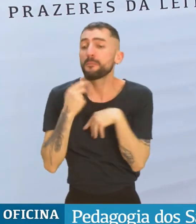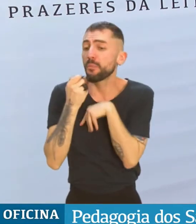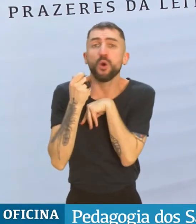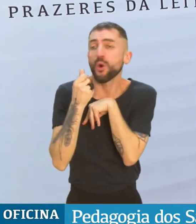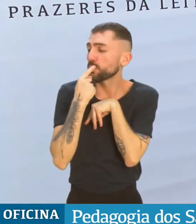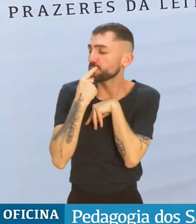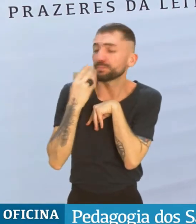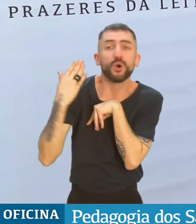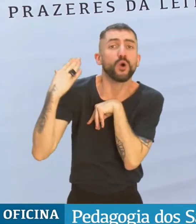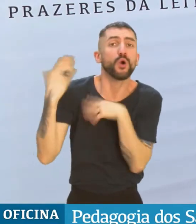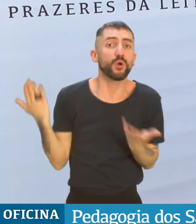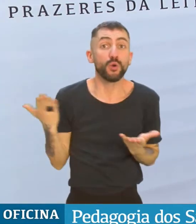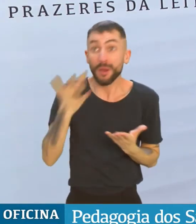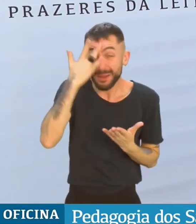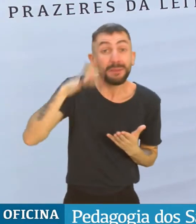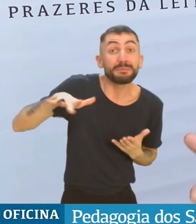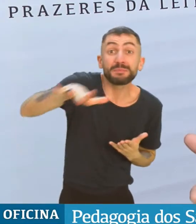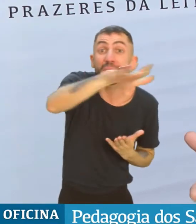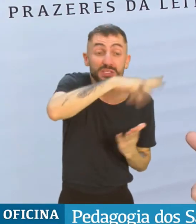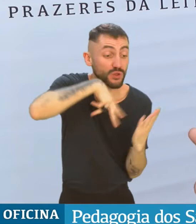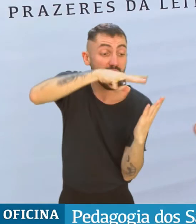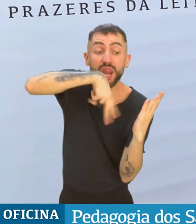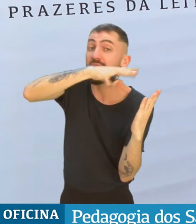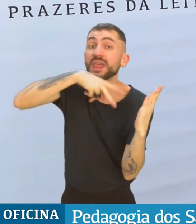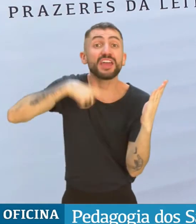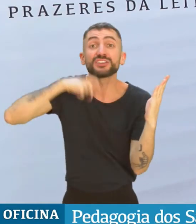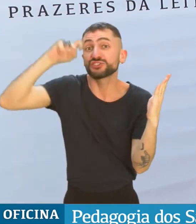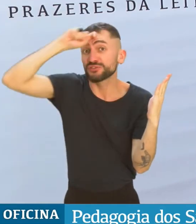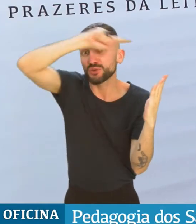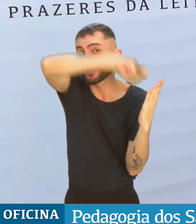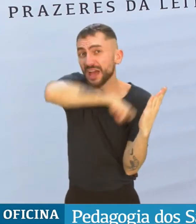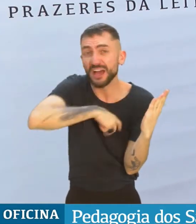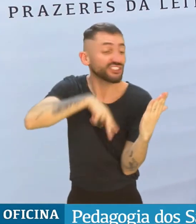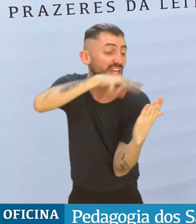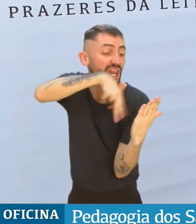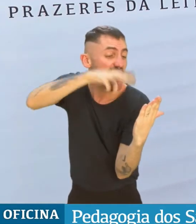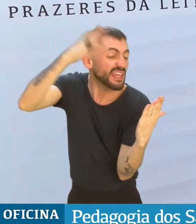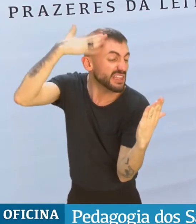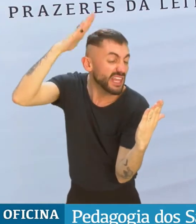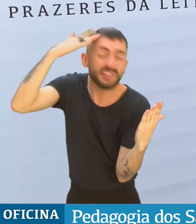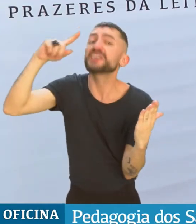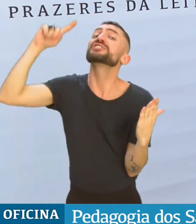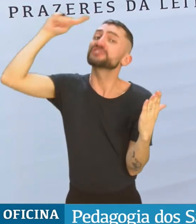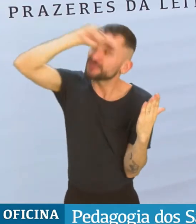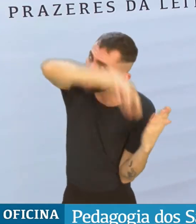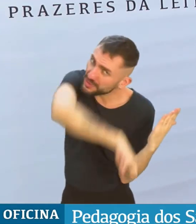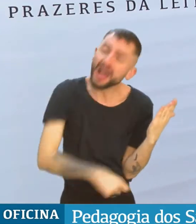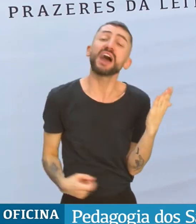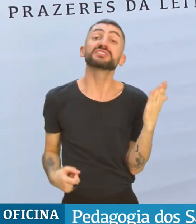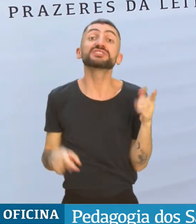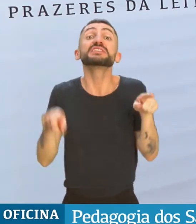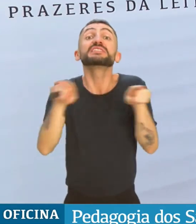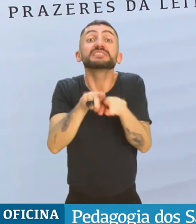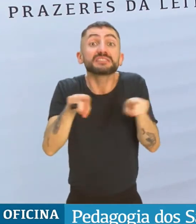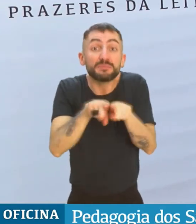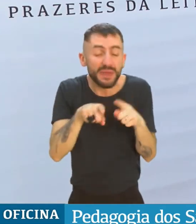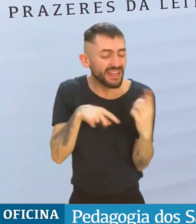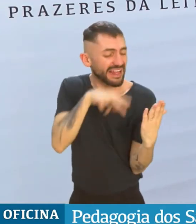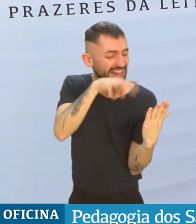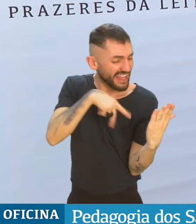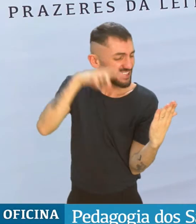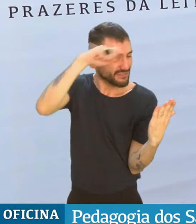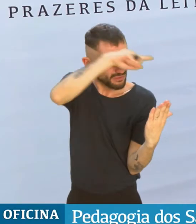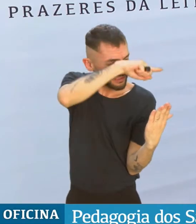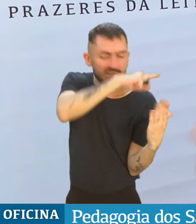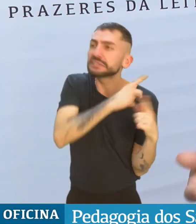têm dificuldade da interpretação do texto e mais dificuldade ainda de procurar buscar